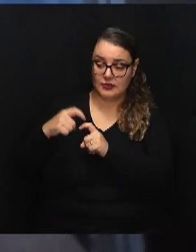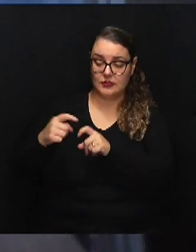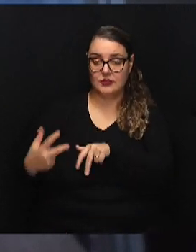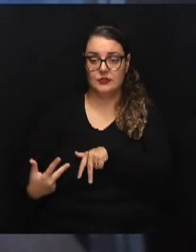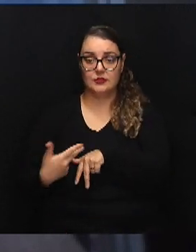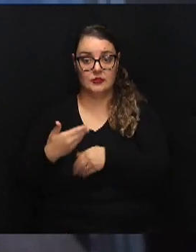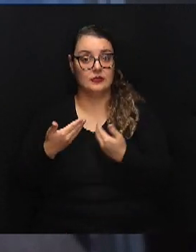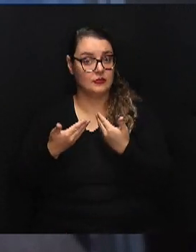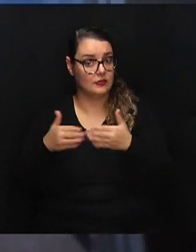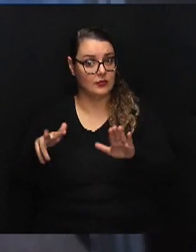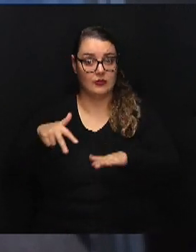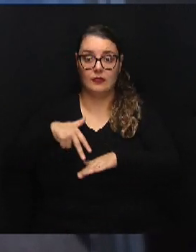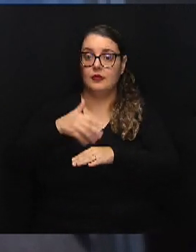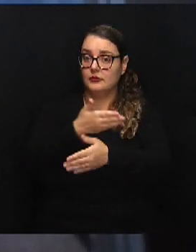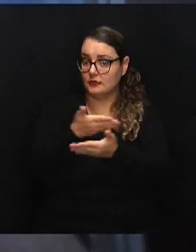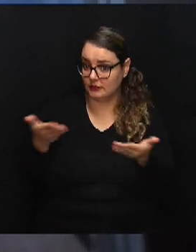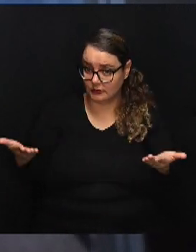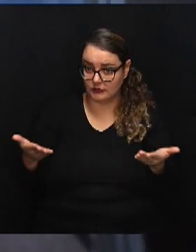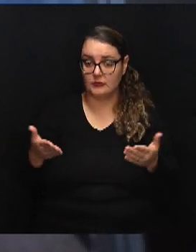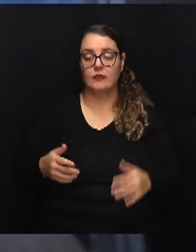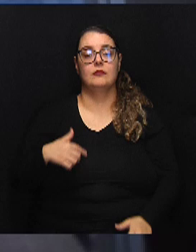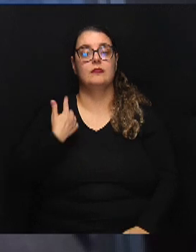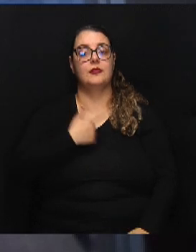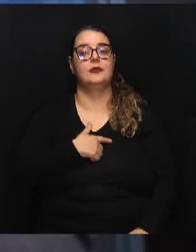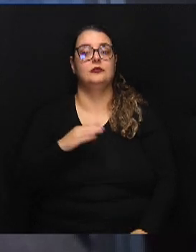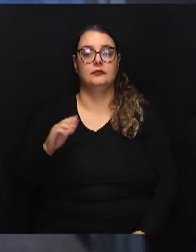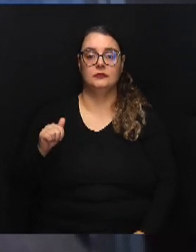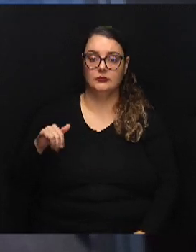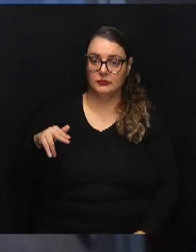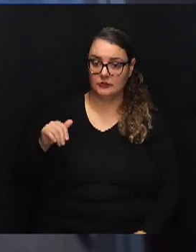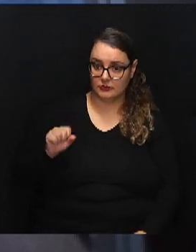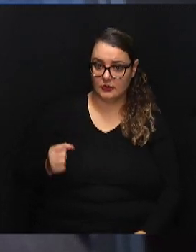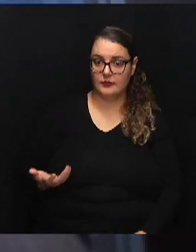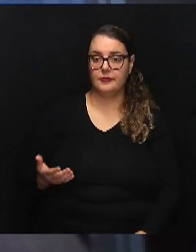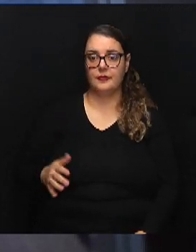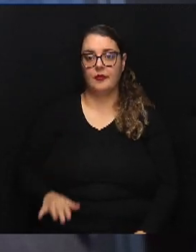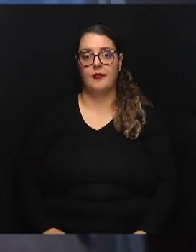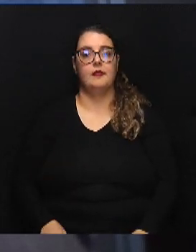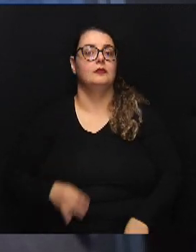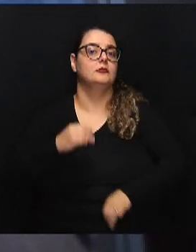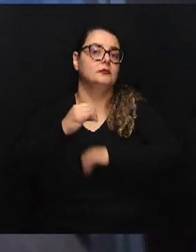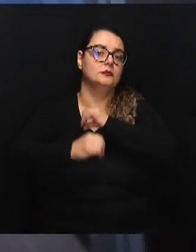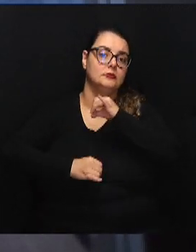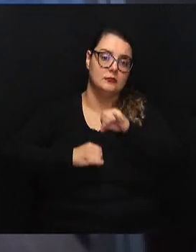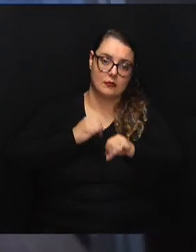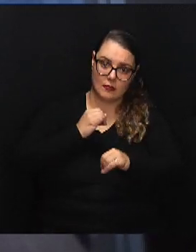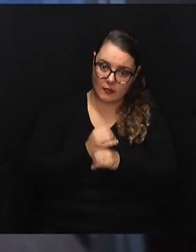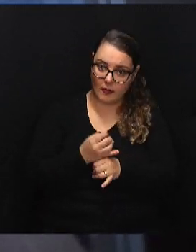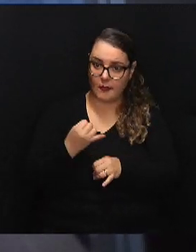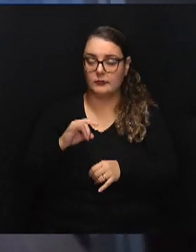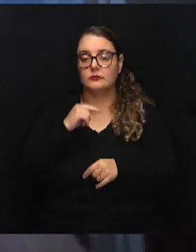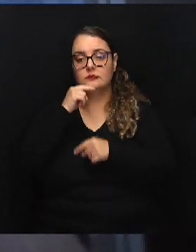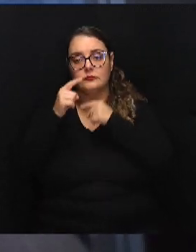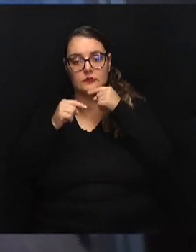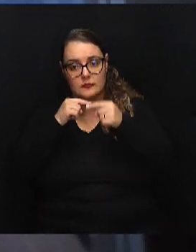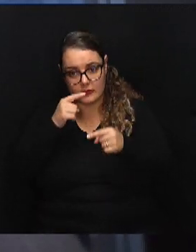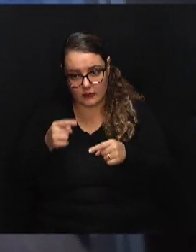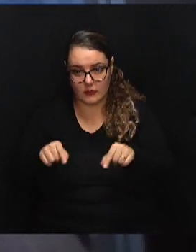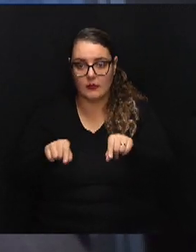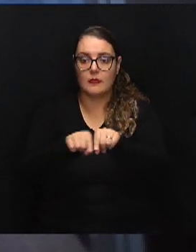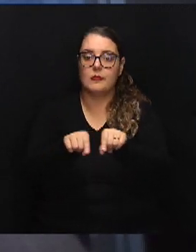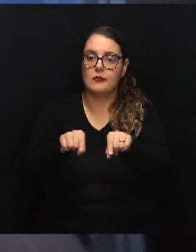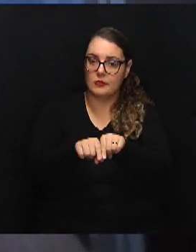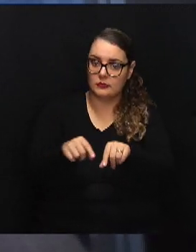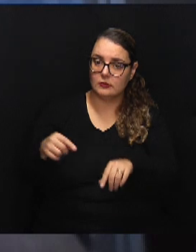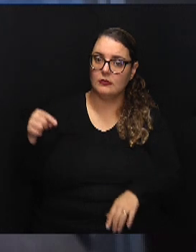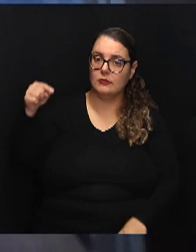está à disposição, né, através dos nossos canais da internet. Se houver alguma dúvida, a gente está lá